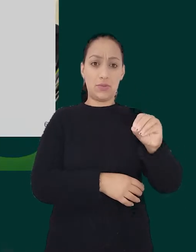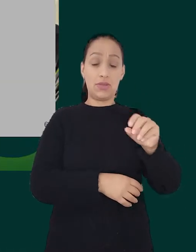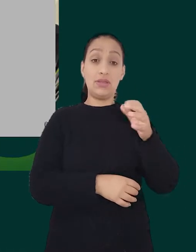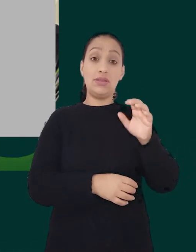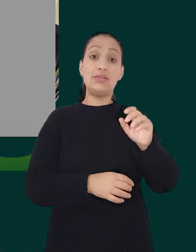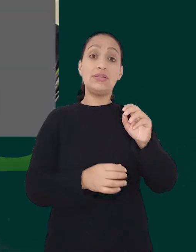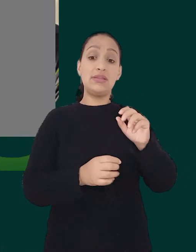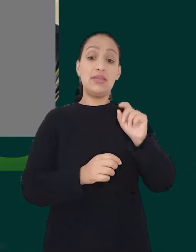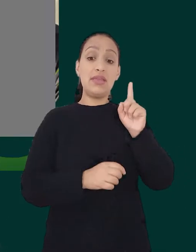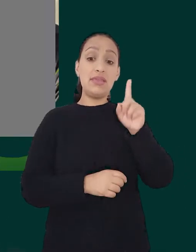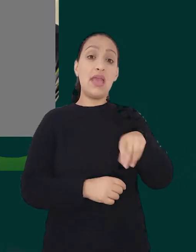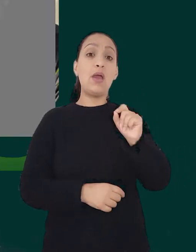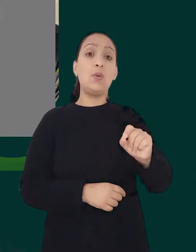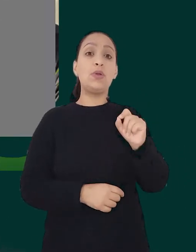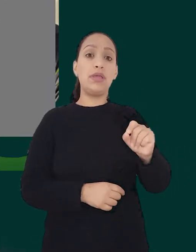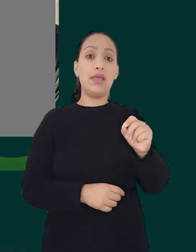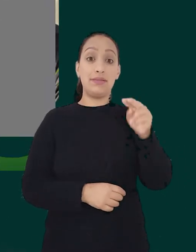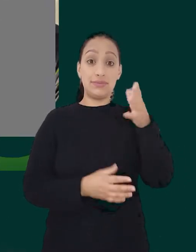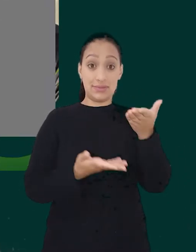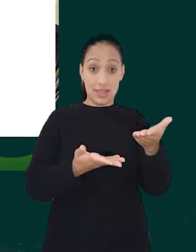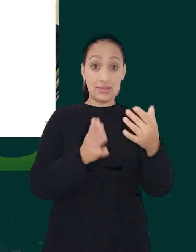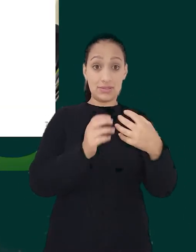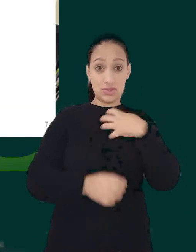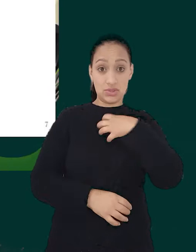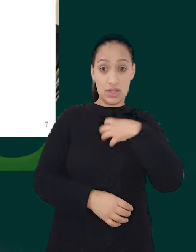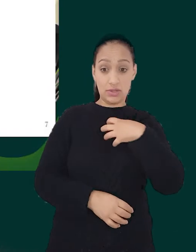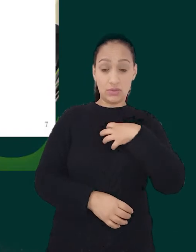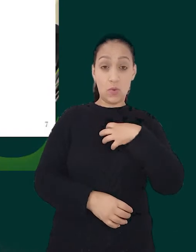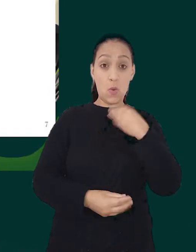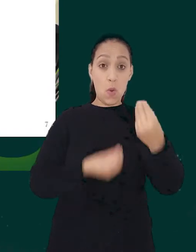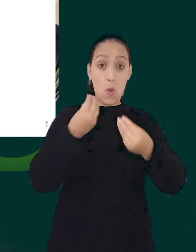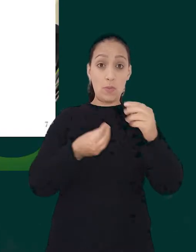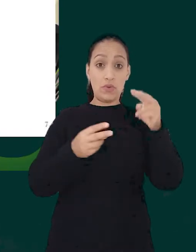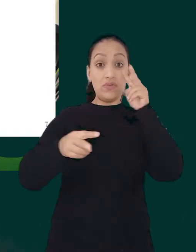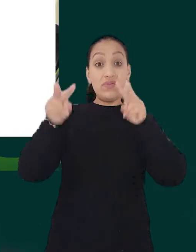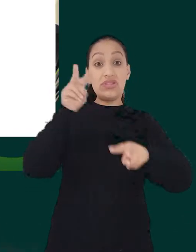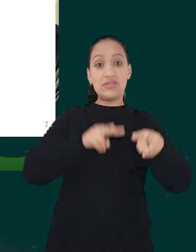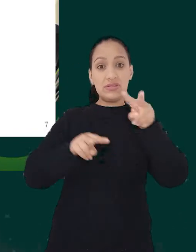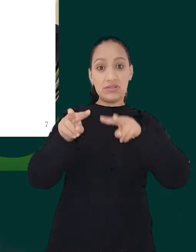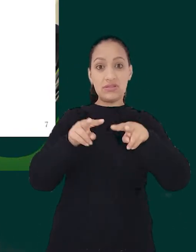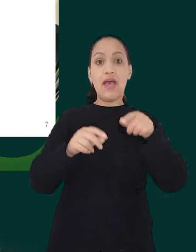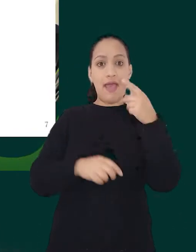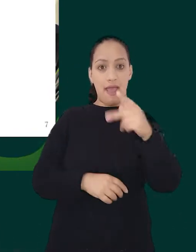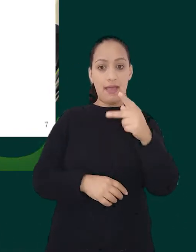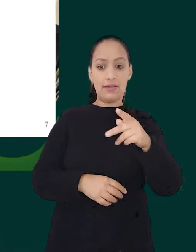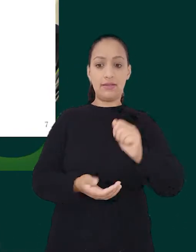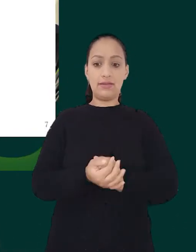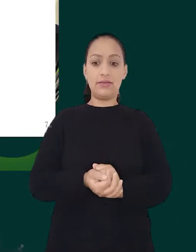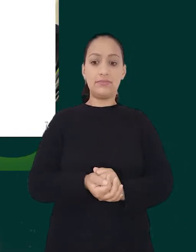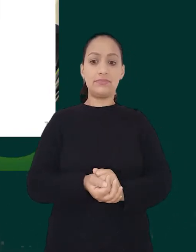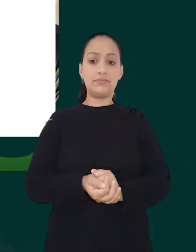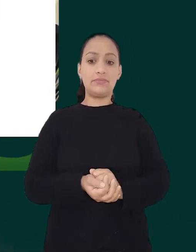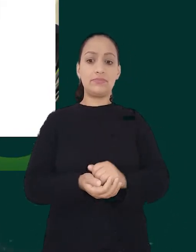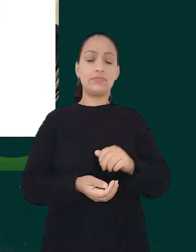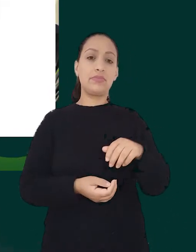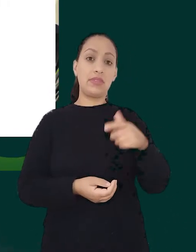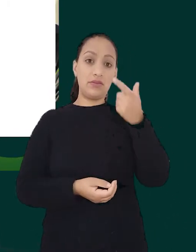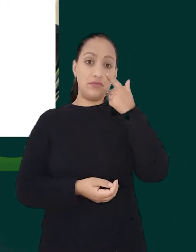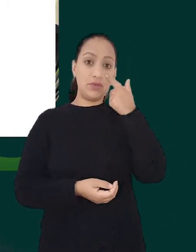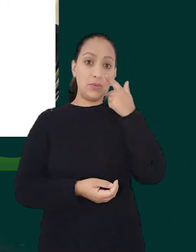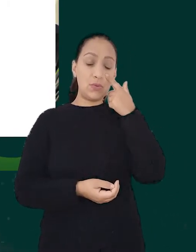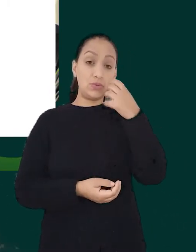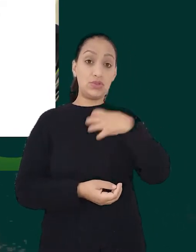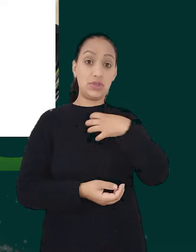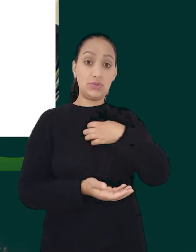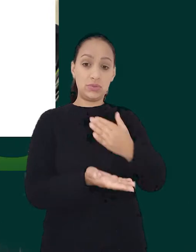só mostrar que é assim que a gente enxerga ela. Claro que aqui é uma bem simples, tá, pessoal? O idle 01 é o modo